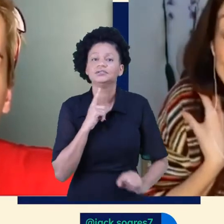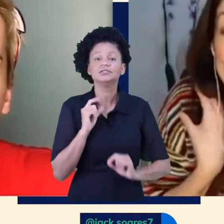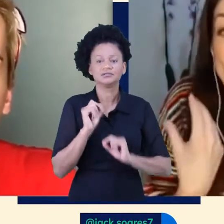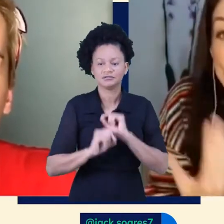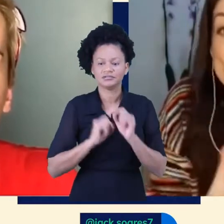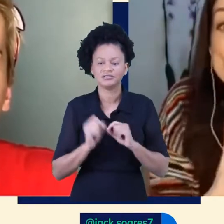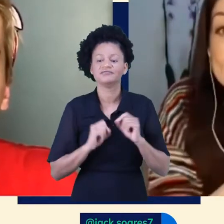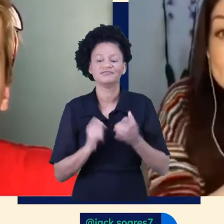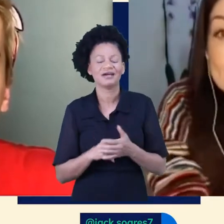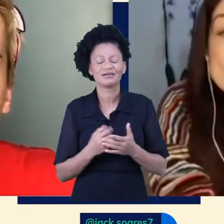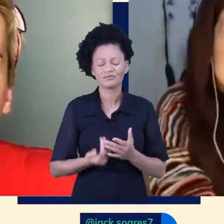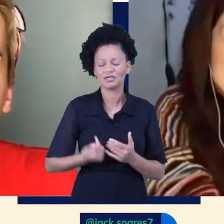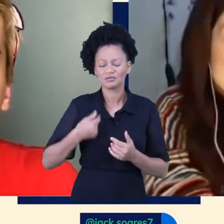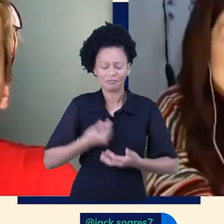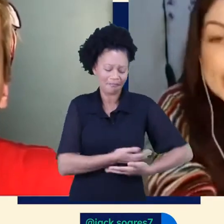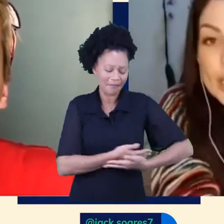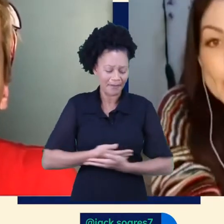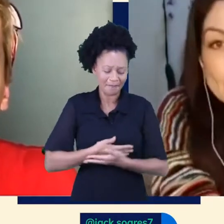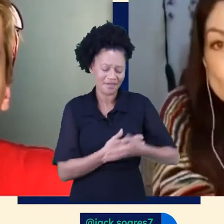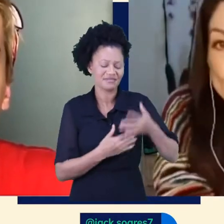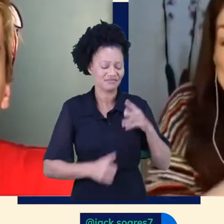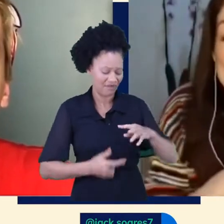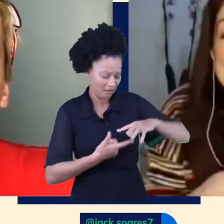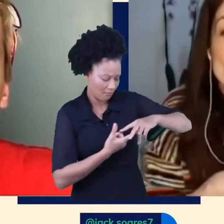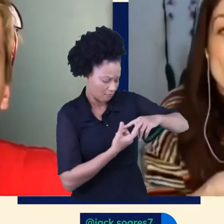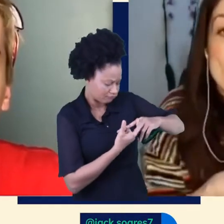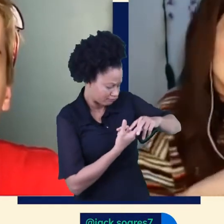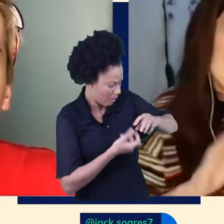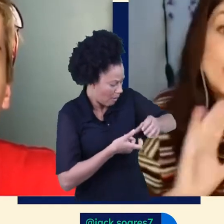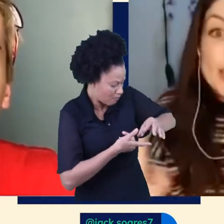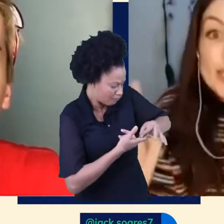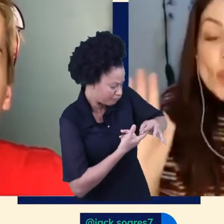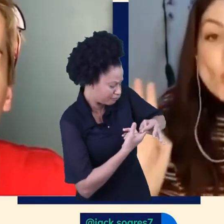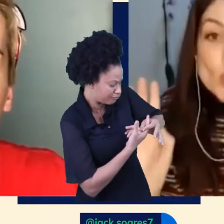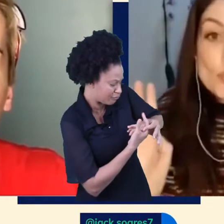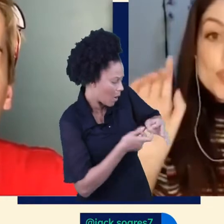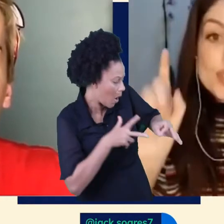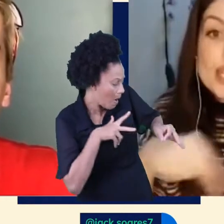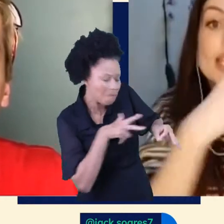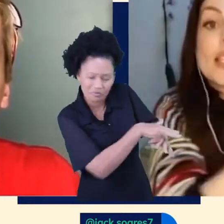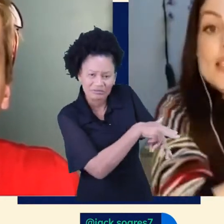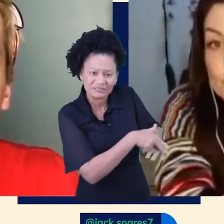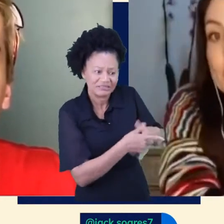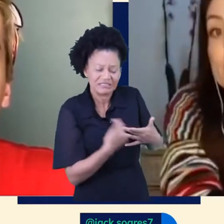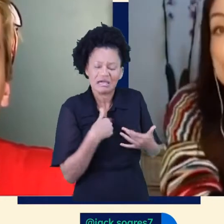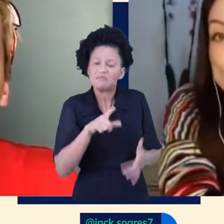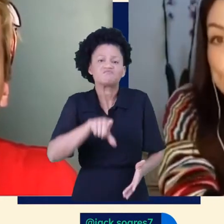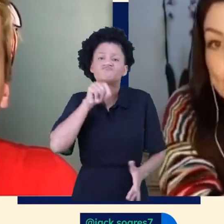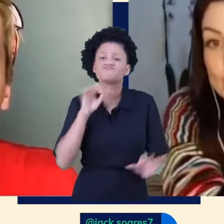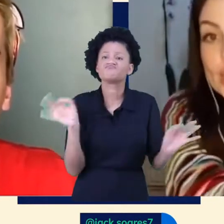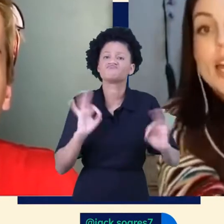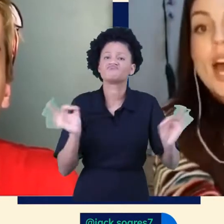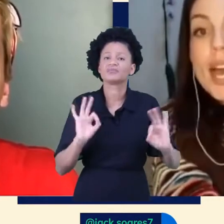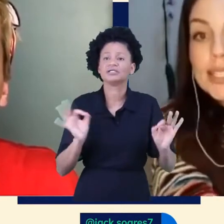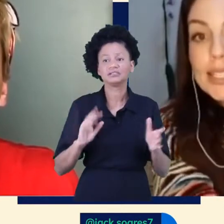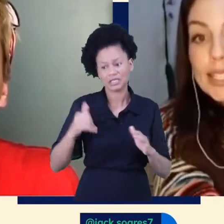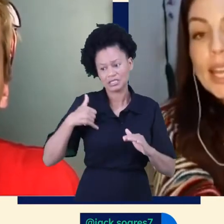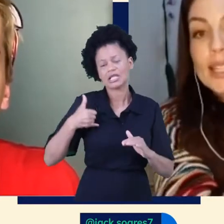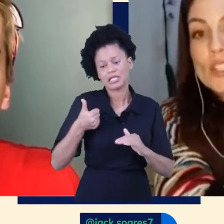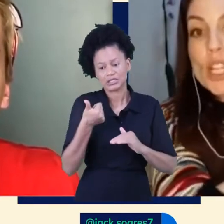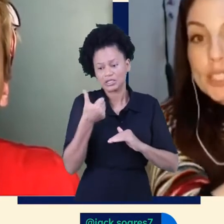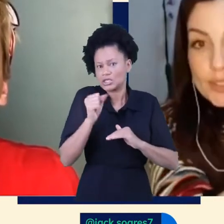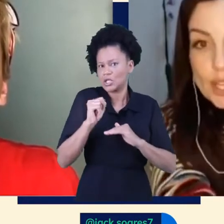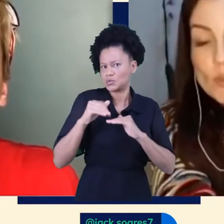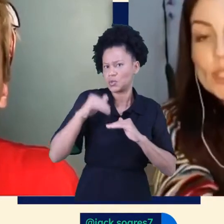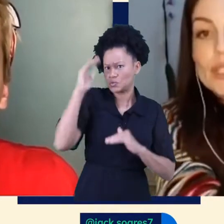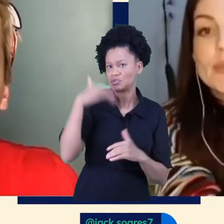né? A pessoa ela tem que poder escolher ali a partir dos 18 anos como é que ela quer o corpo. Se ela quiser fazer cirurgia, aí ela